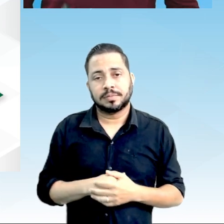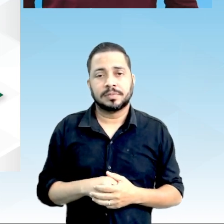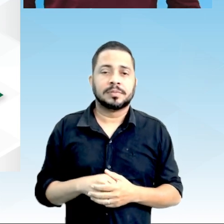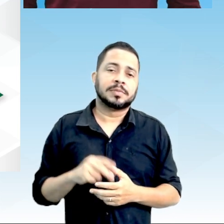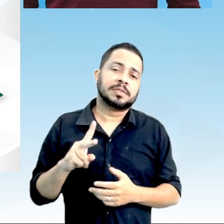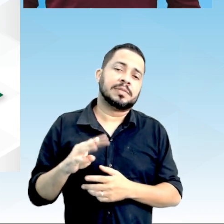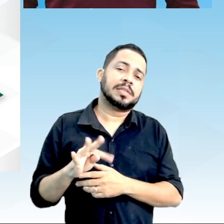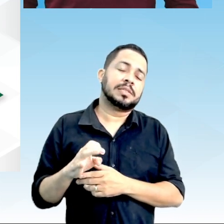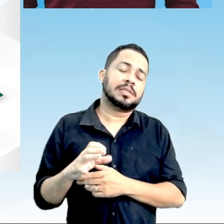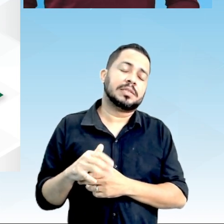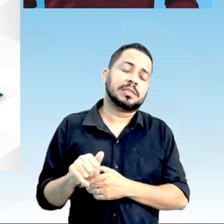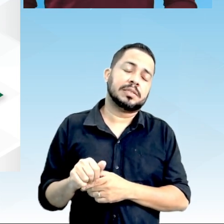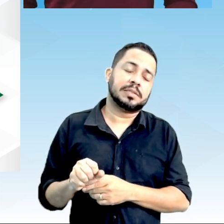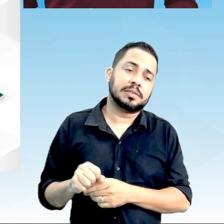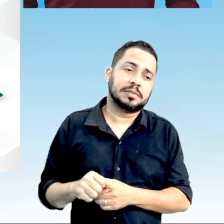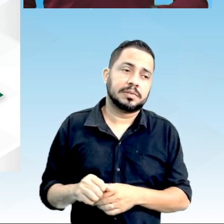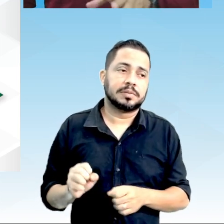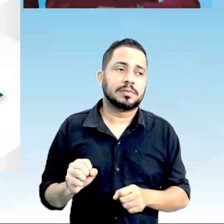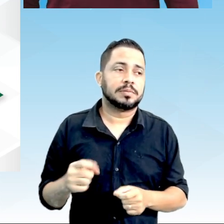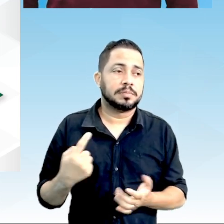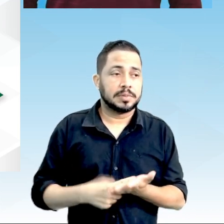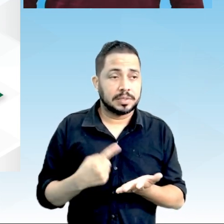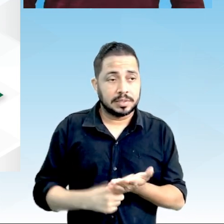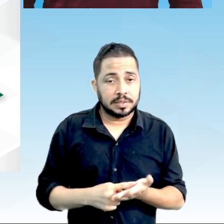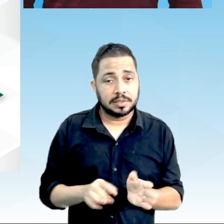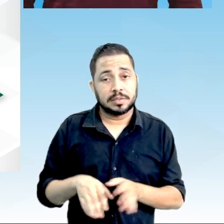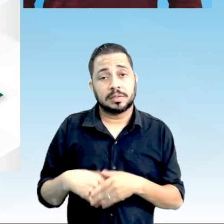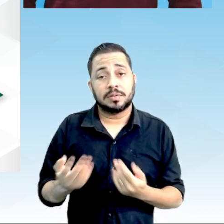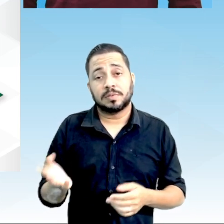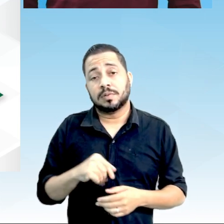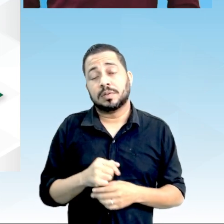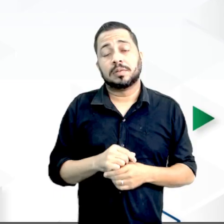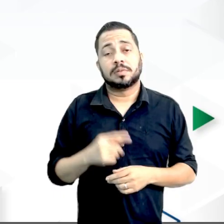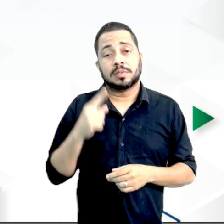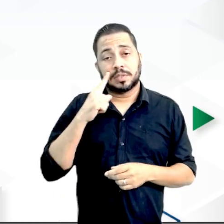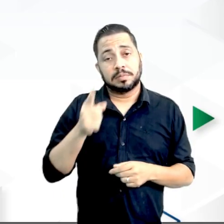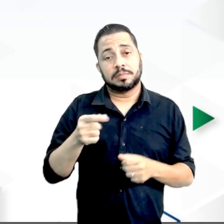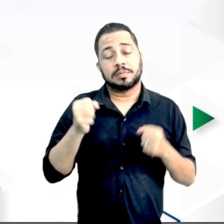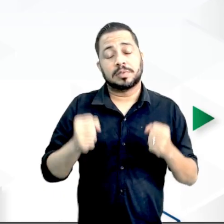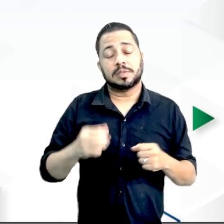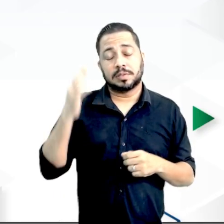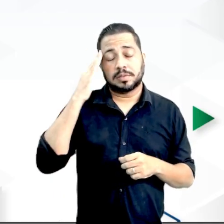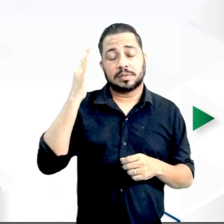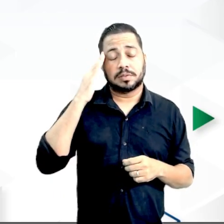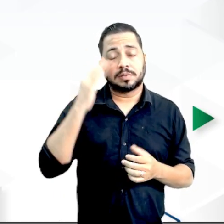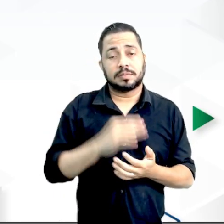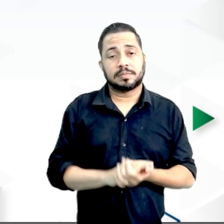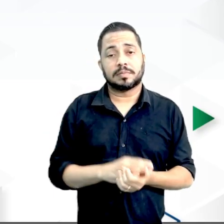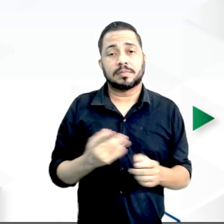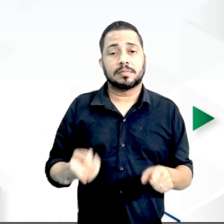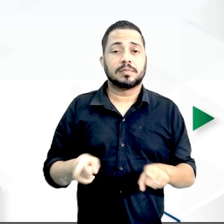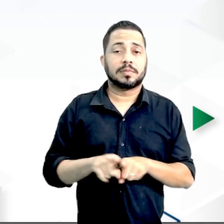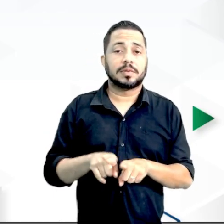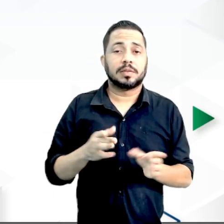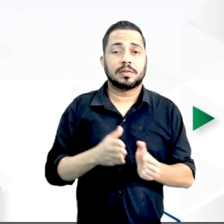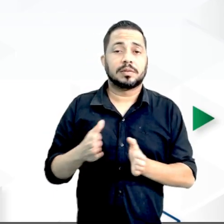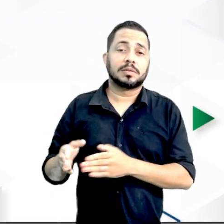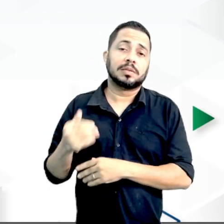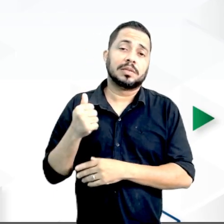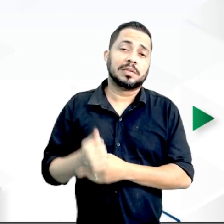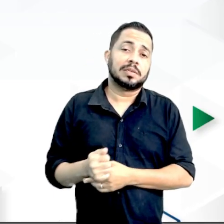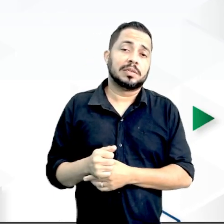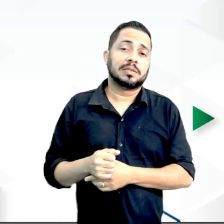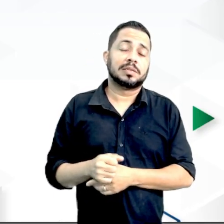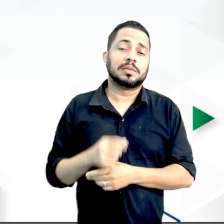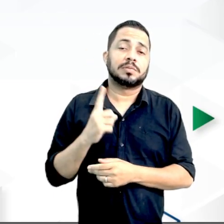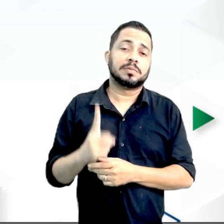vértices formando os lados. Combinado? Vamos lá então para a gente voltar e você poder entender. O par ordenado do A vai ser